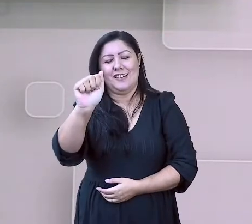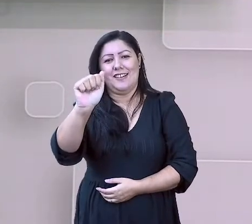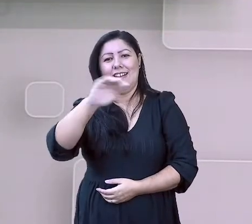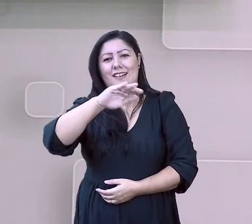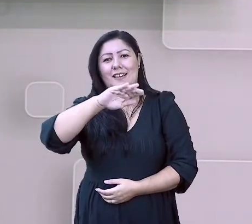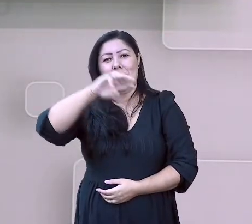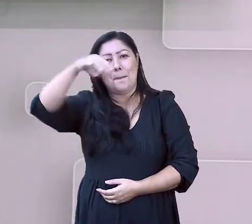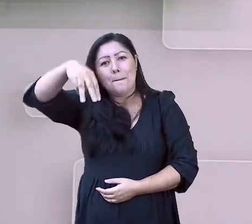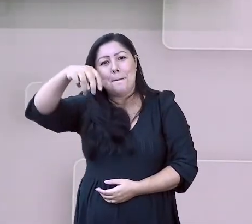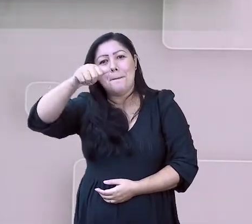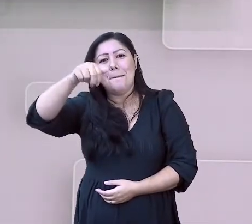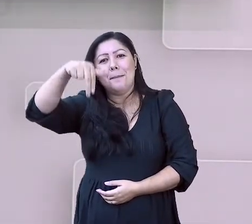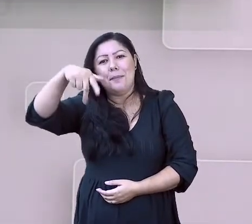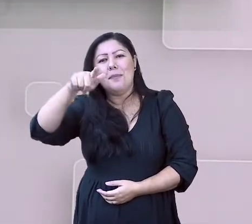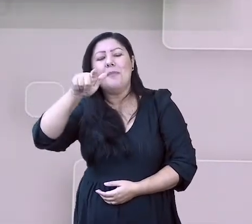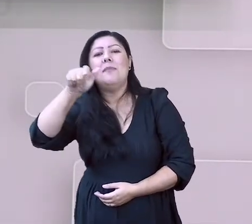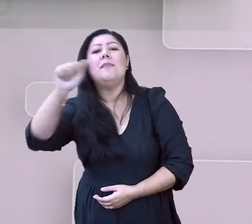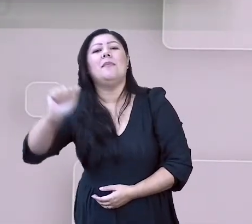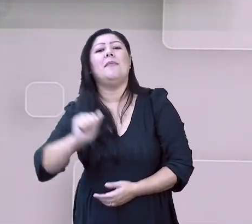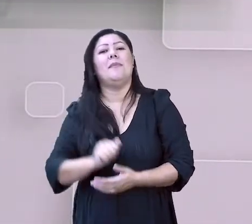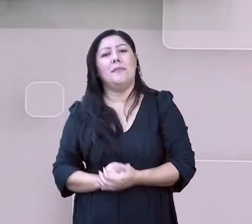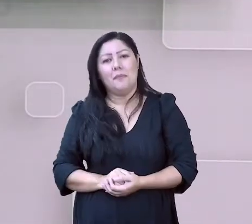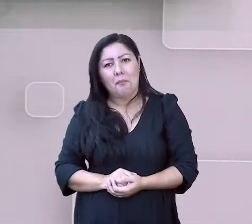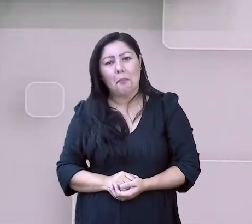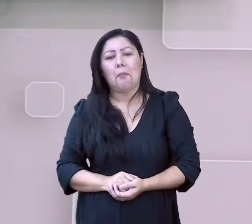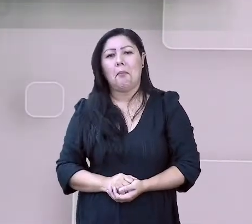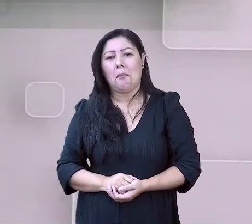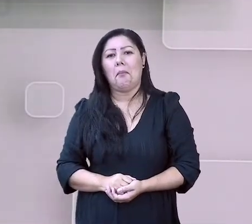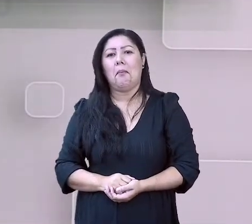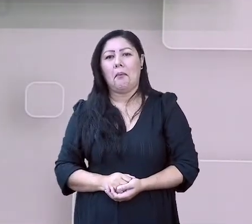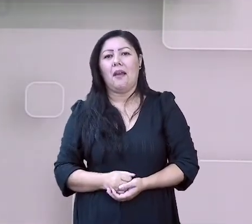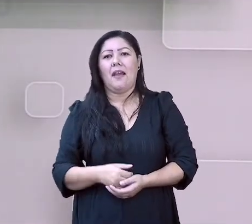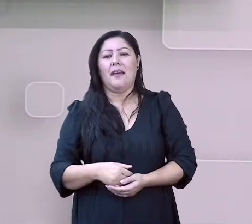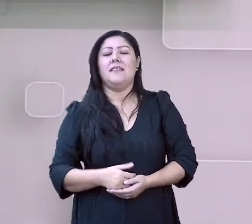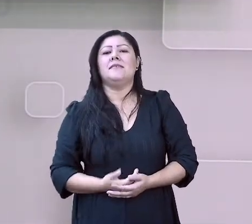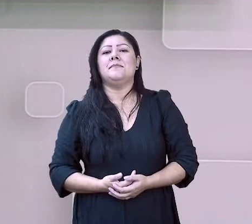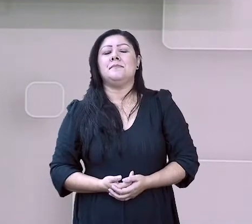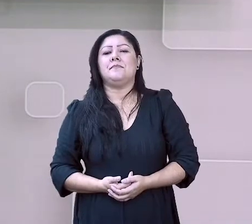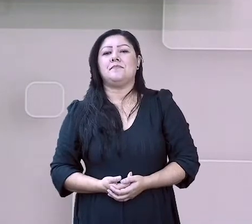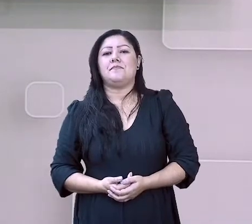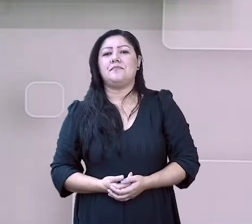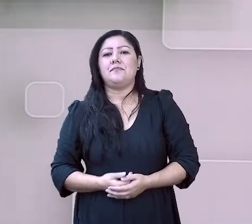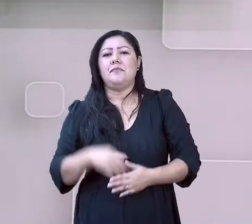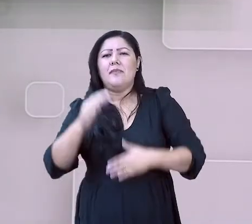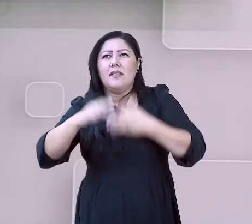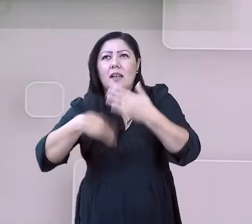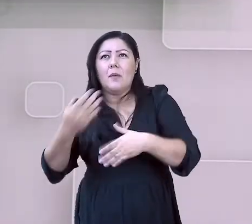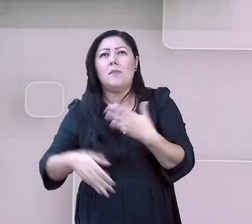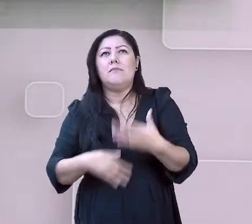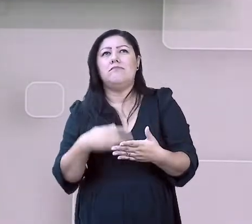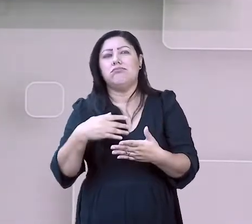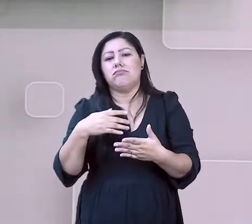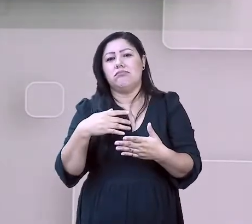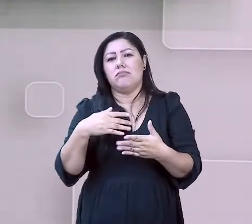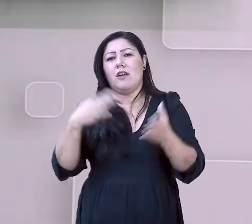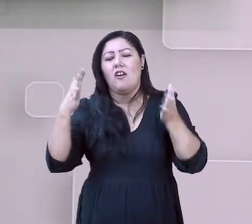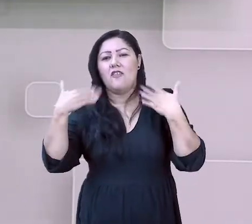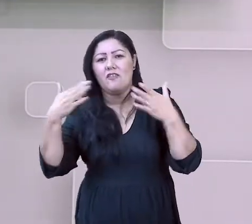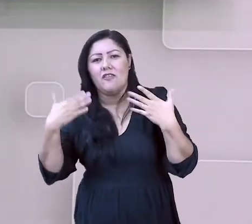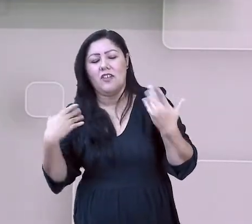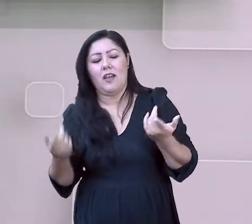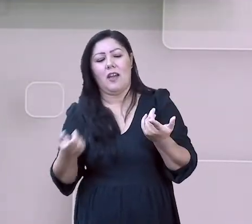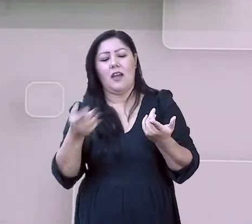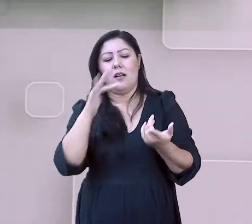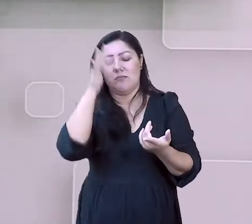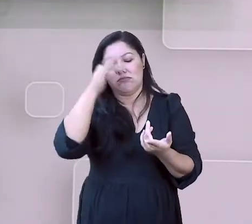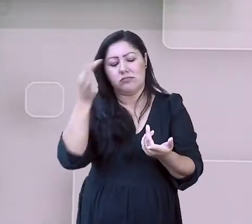Quem gosta aí sabe disso. Que depois que passa a primavera, o verão, aí chega